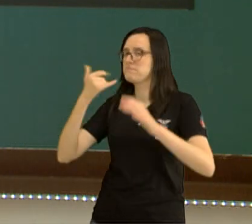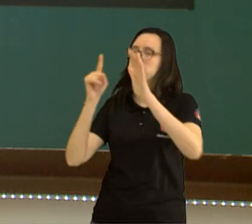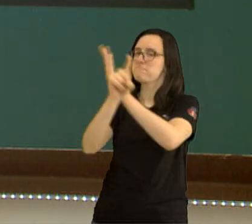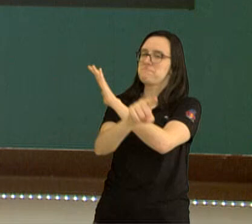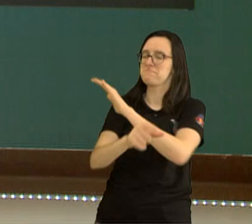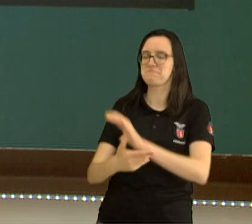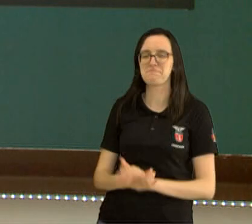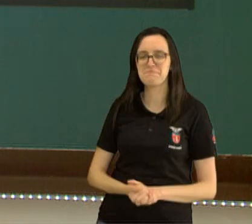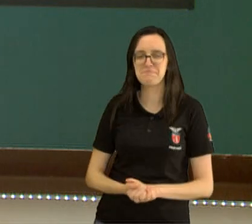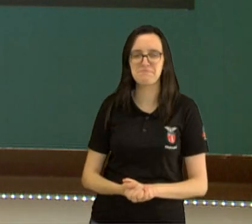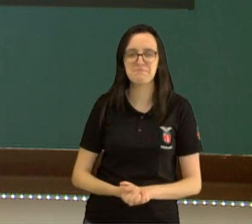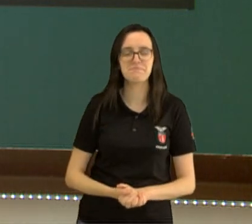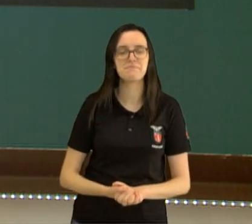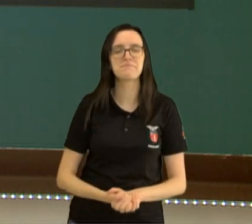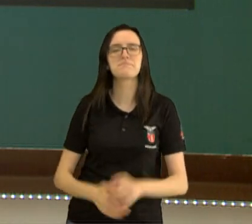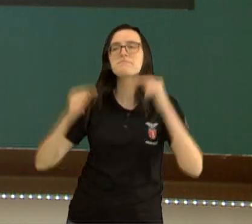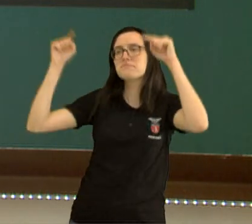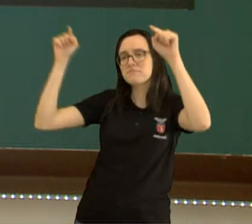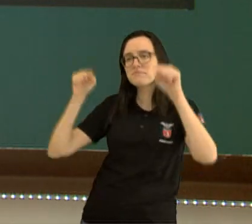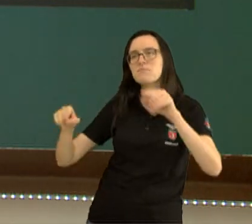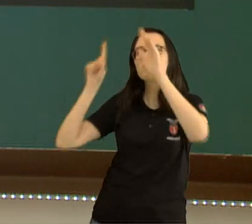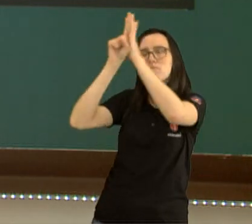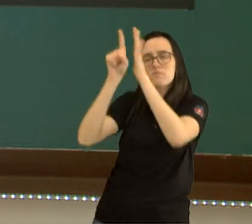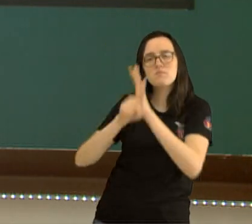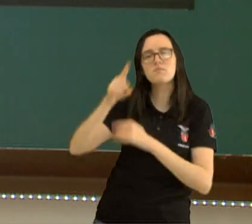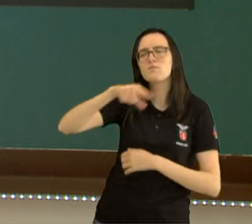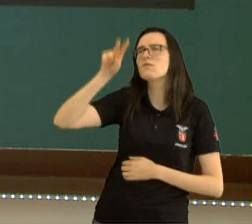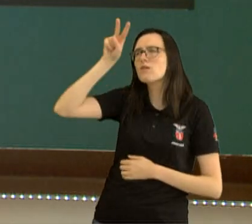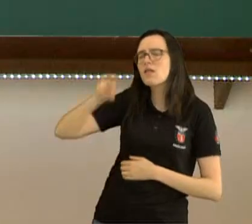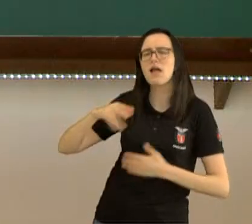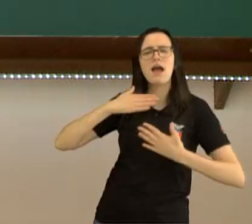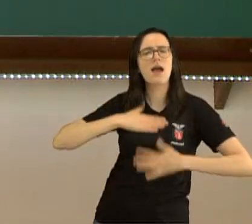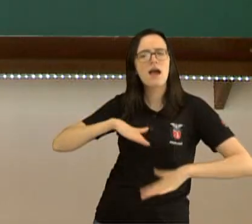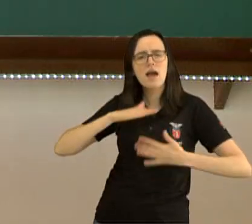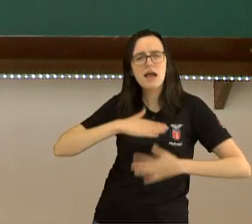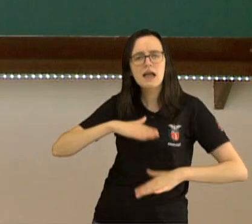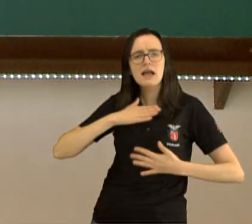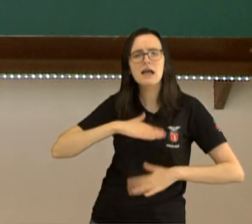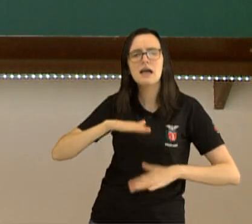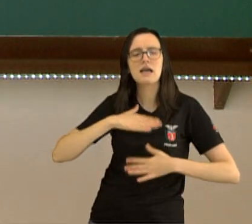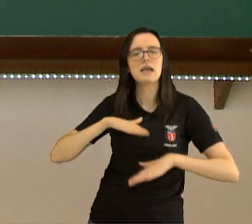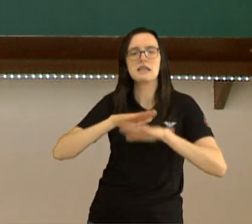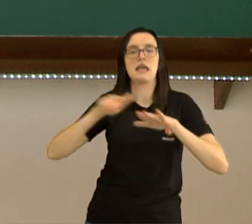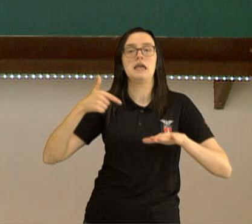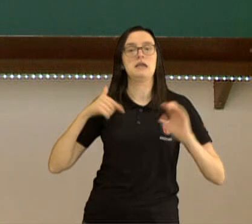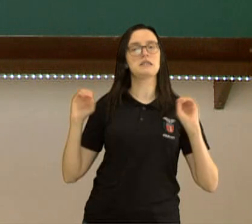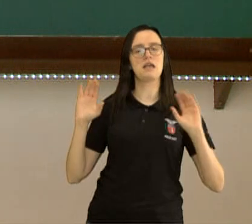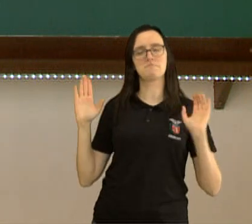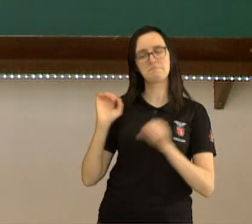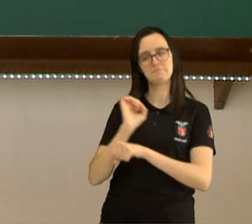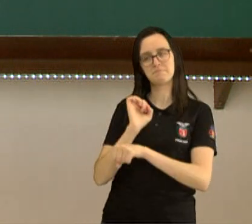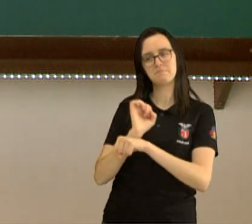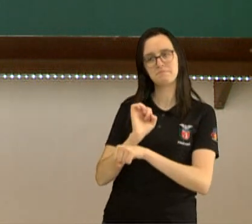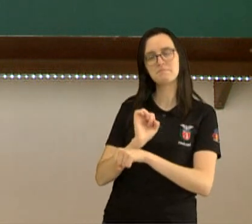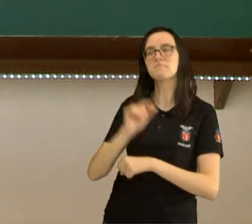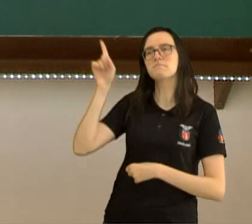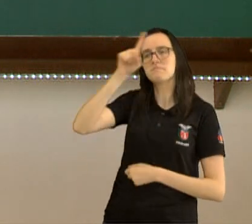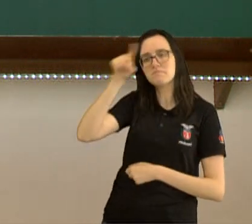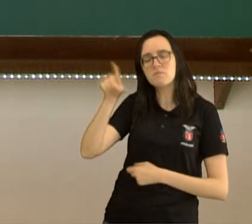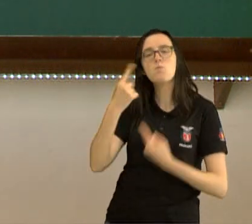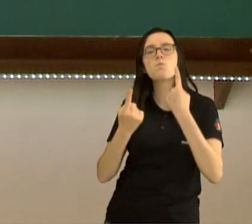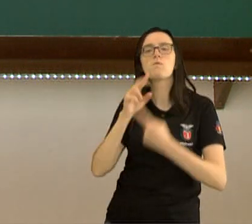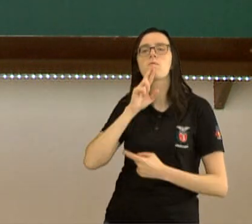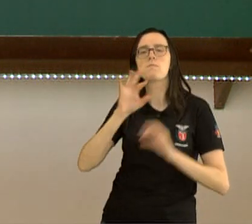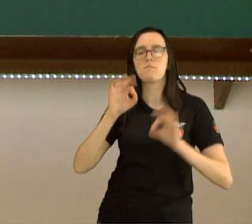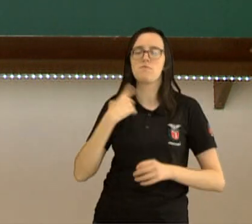quiz. Mais 2 perguntinhas para que vocês leiam com calma, sem a minha interferência agora. E marquem aí a